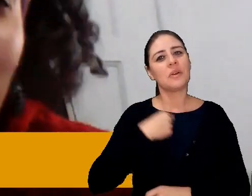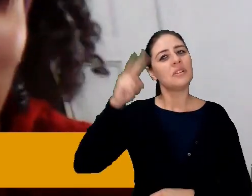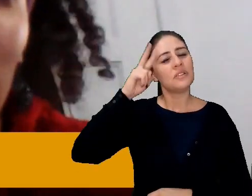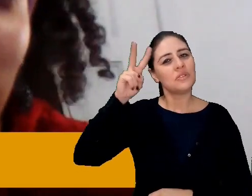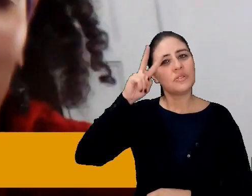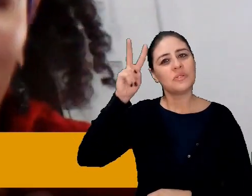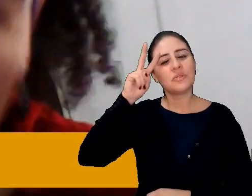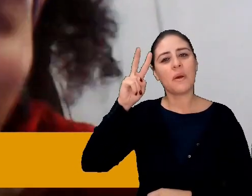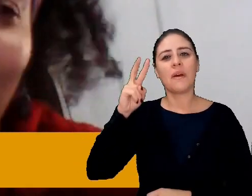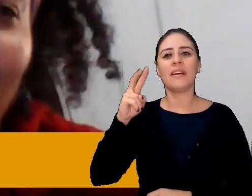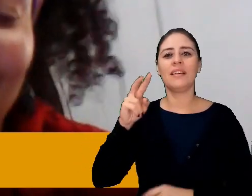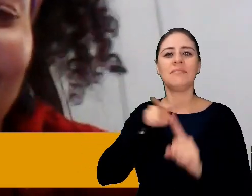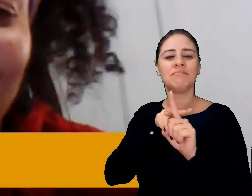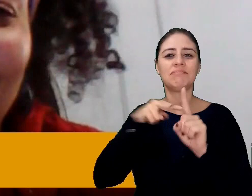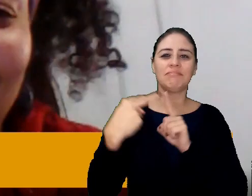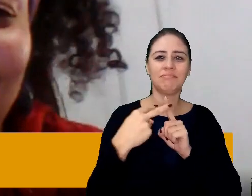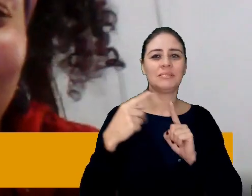as histórias a contrapelo. Gratidão.